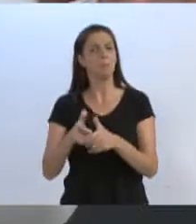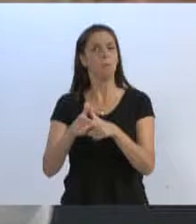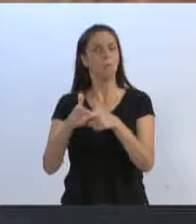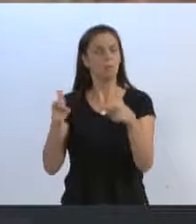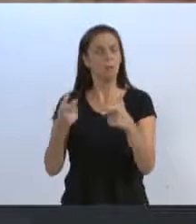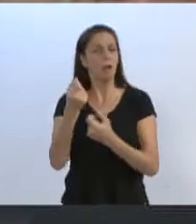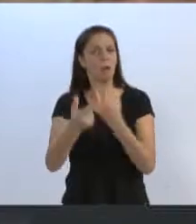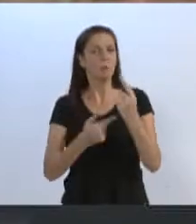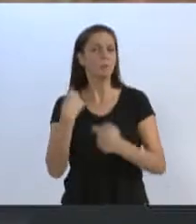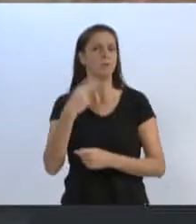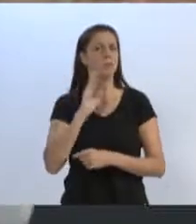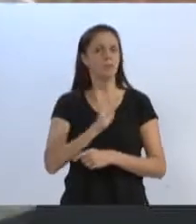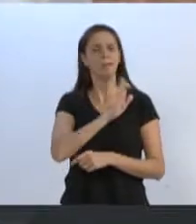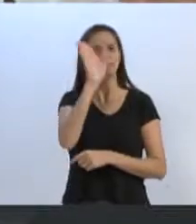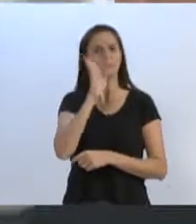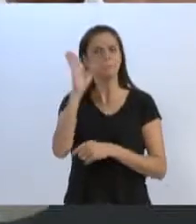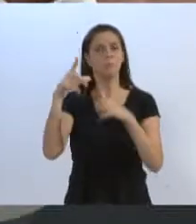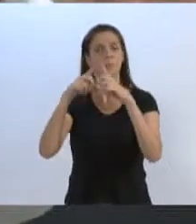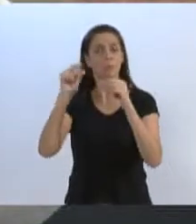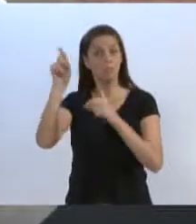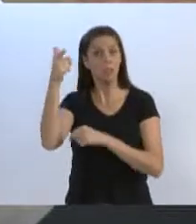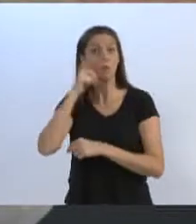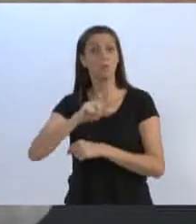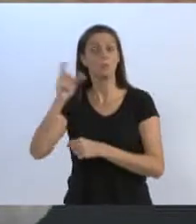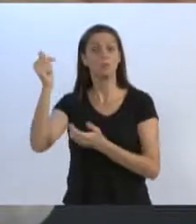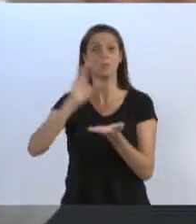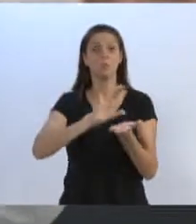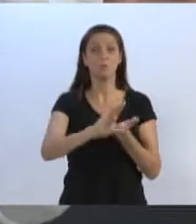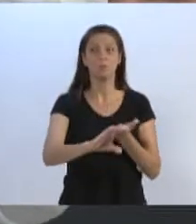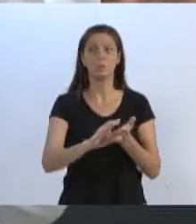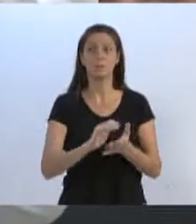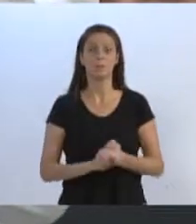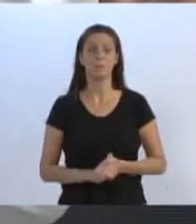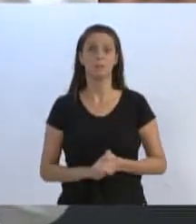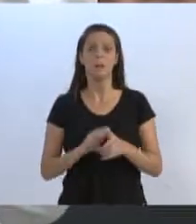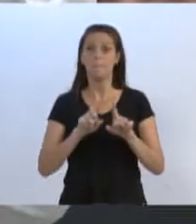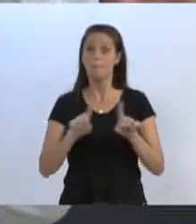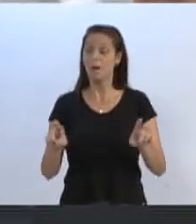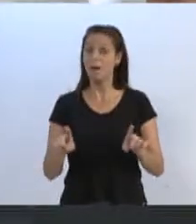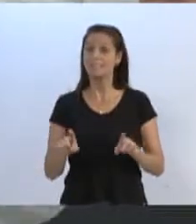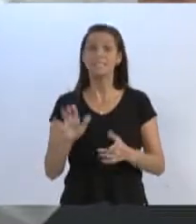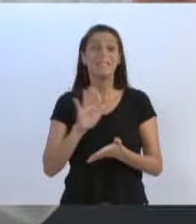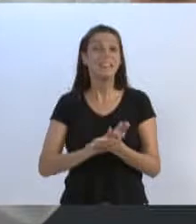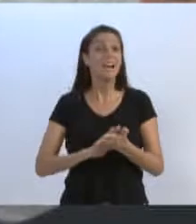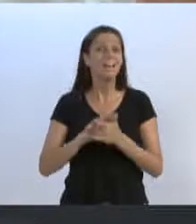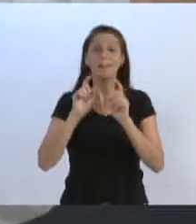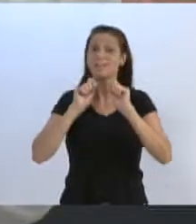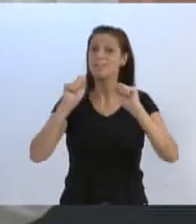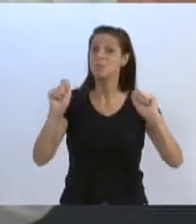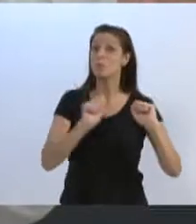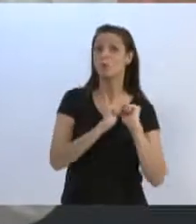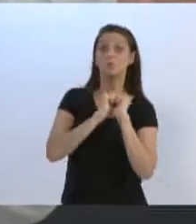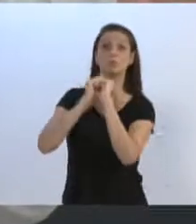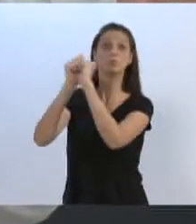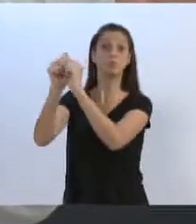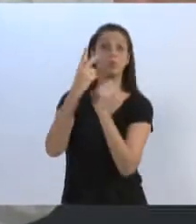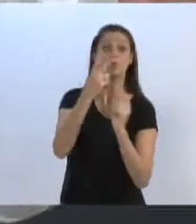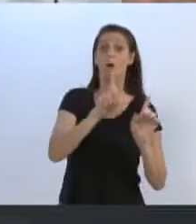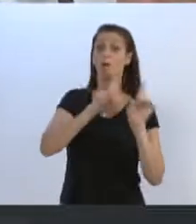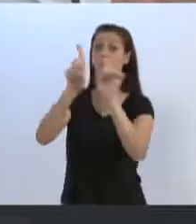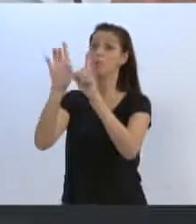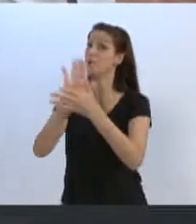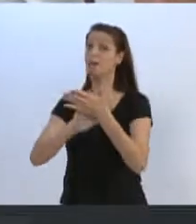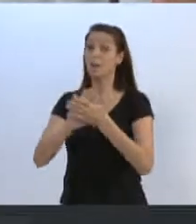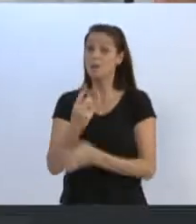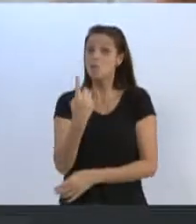alguns vereadores foram a Brasília, mas não vi nenhum vereador levar assessor junto e pagar diária, receber diária. Então é